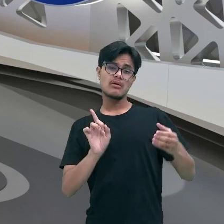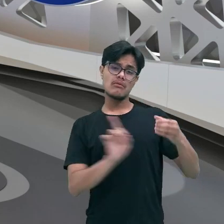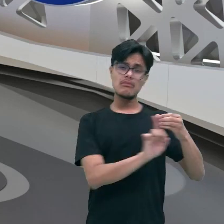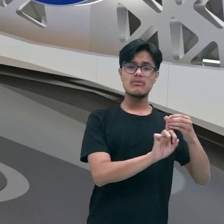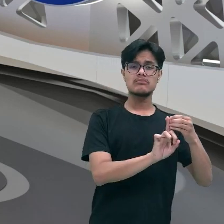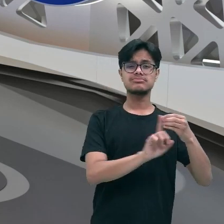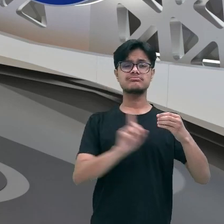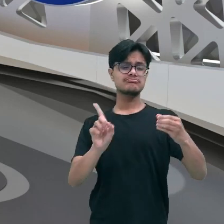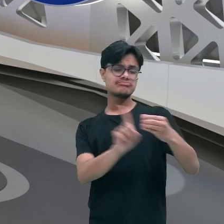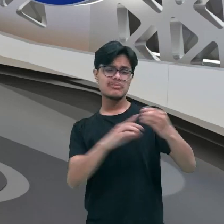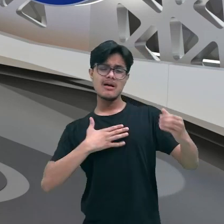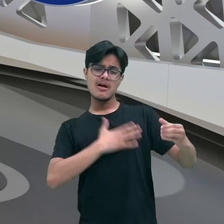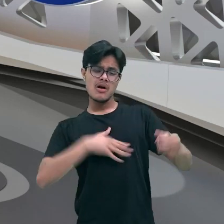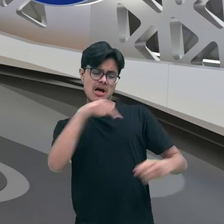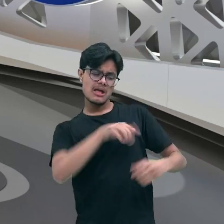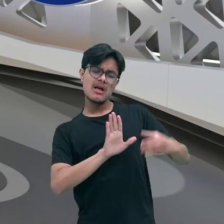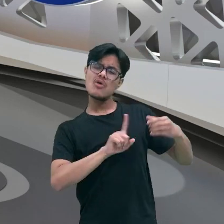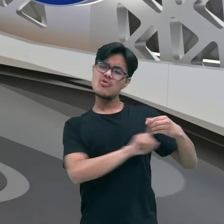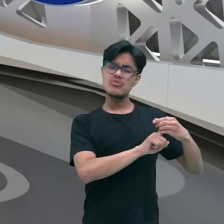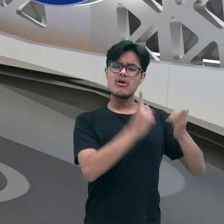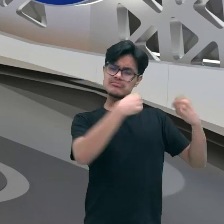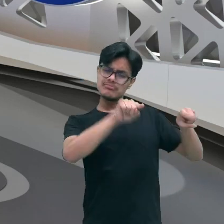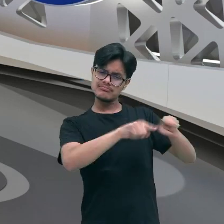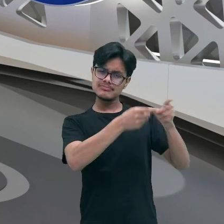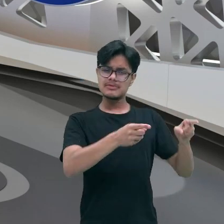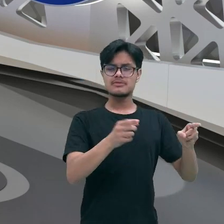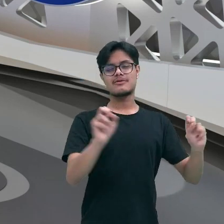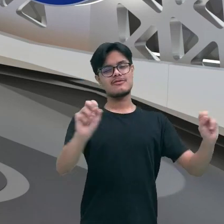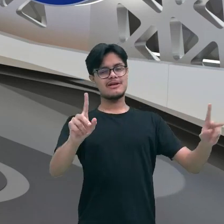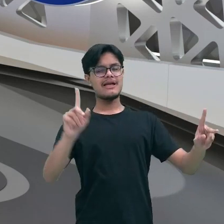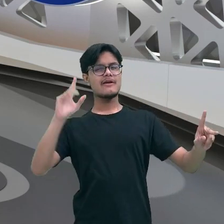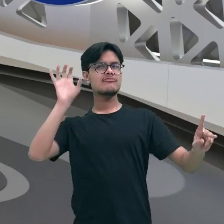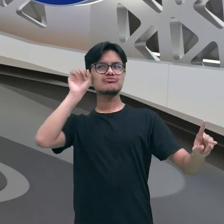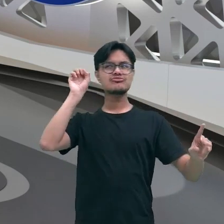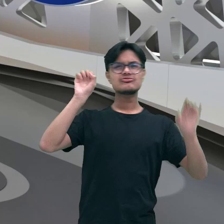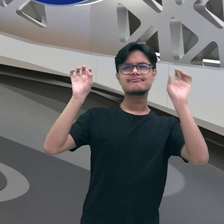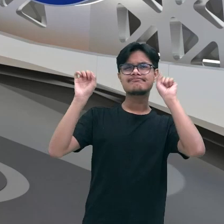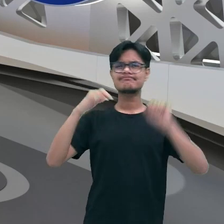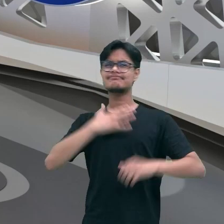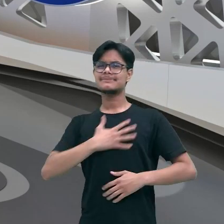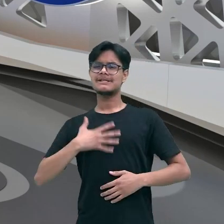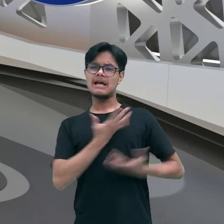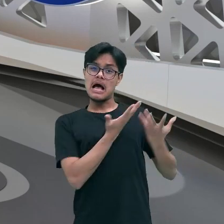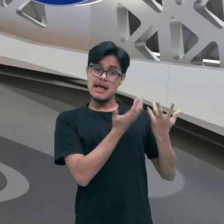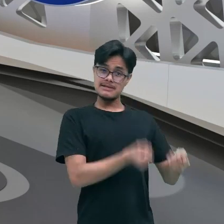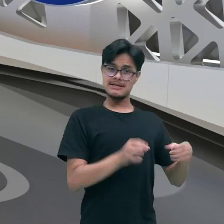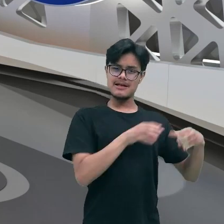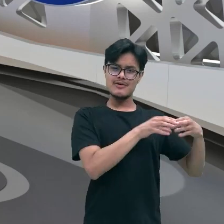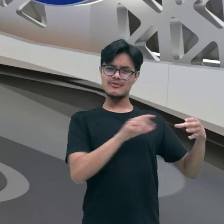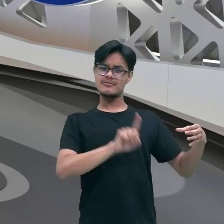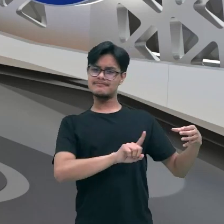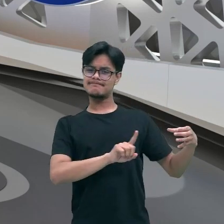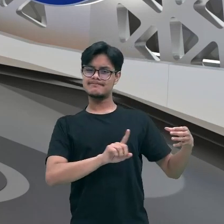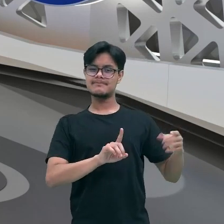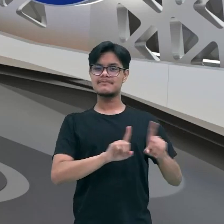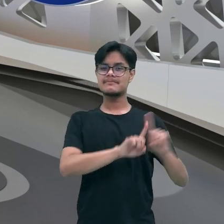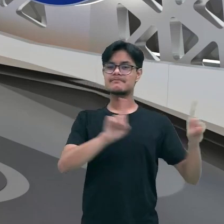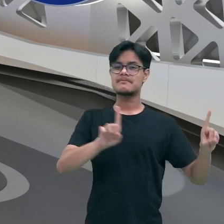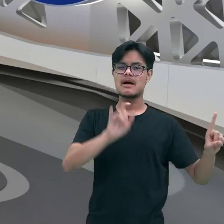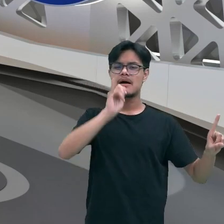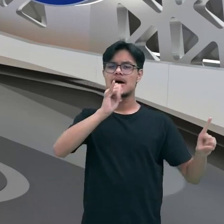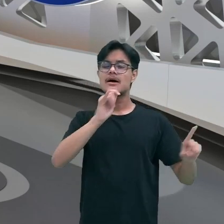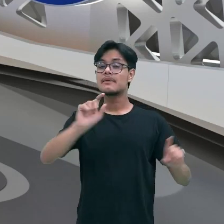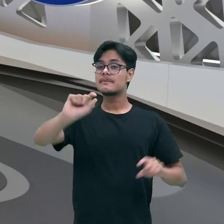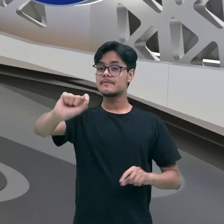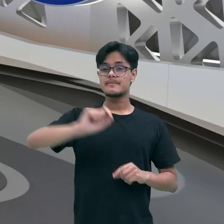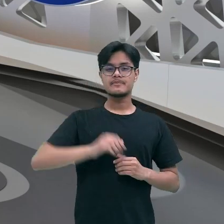grupo ali gosta de K-pop, então vou começar a escutar K-pop, que aí eu vou ser aceito naquele grupo. Porque, de repente, se